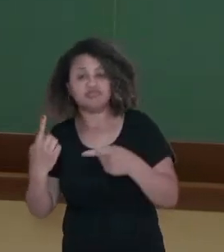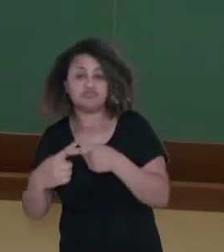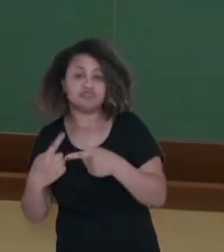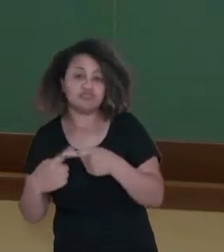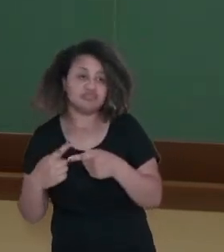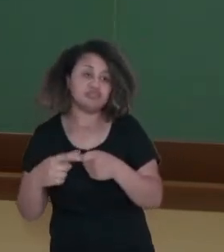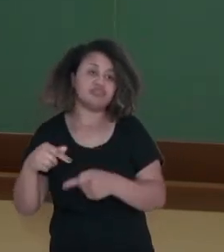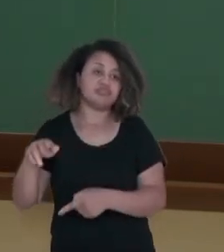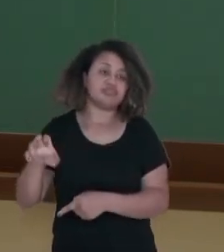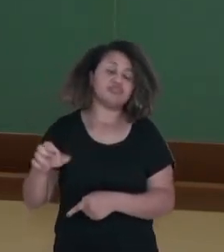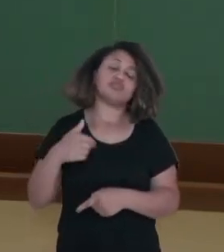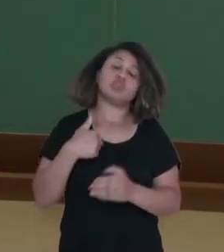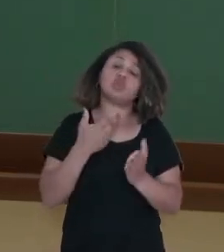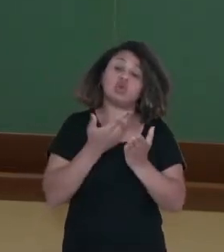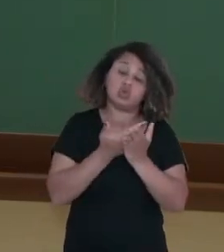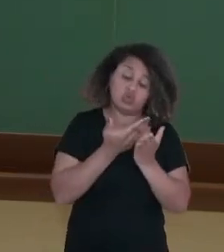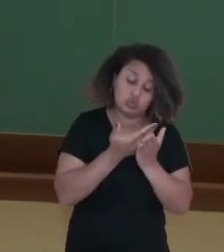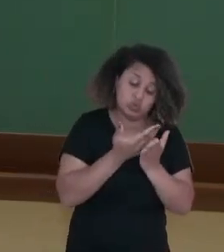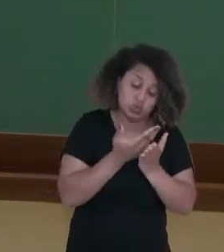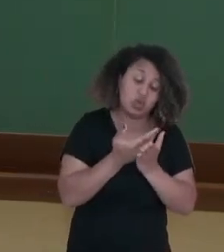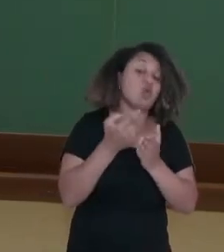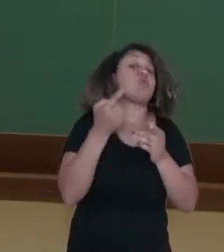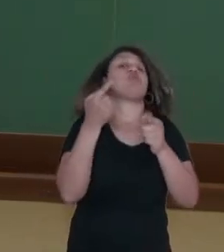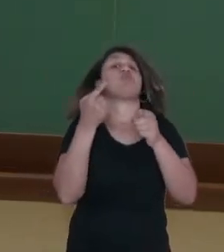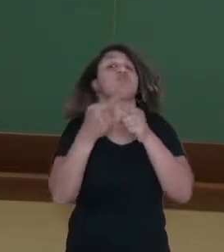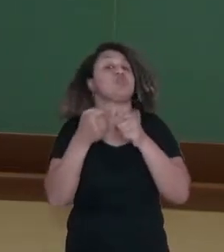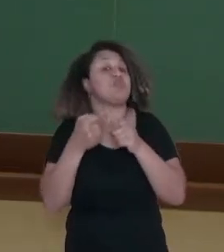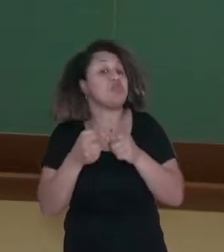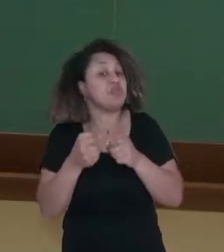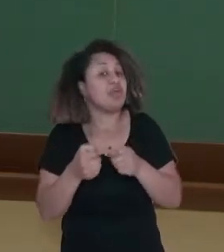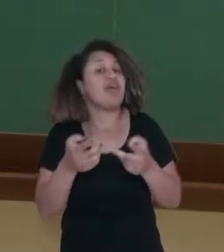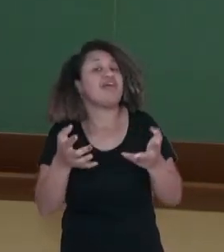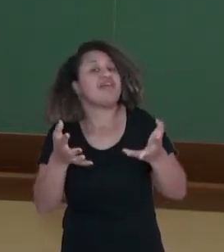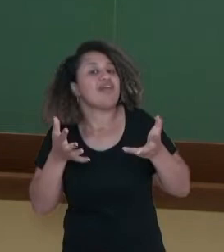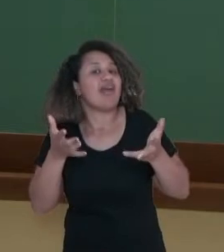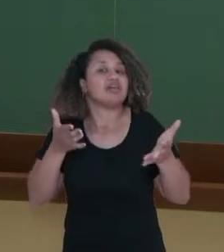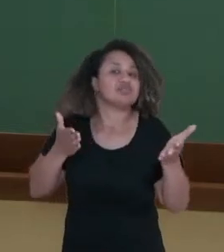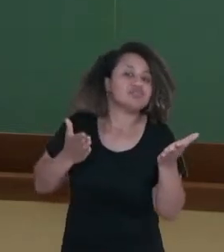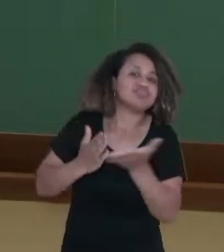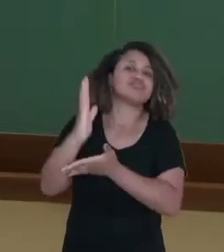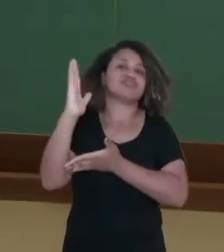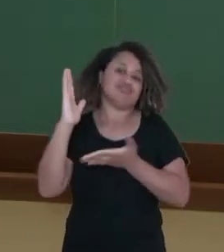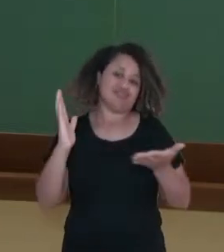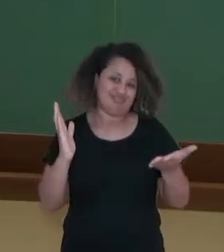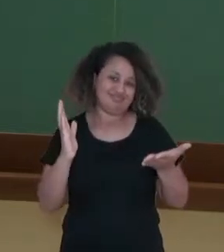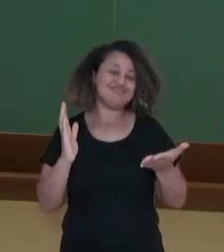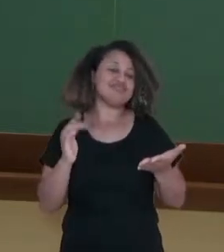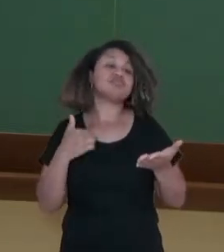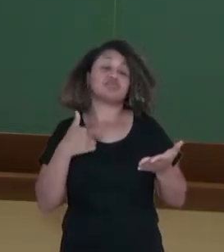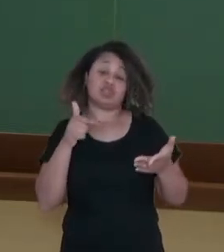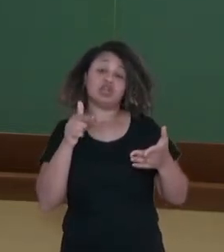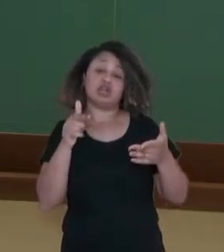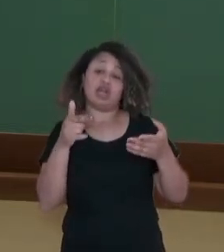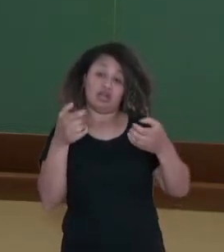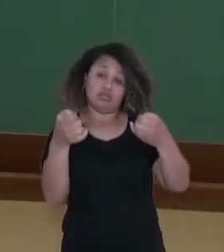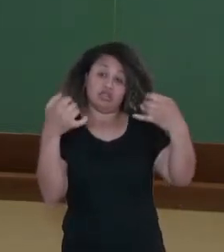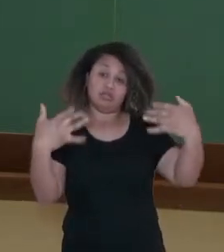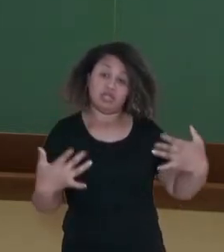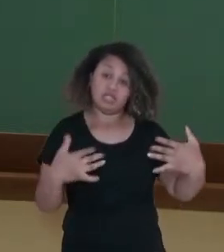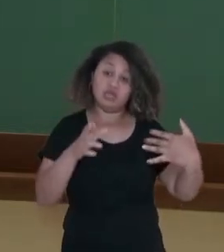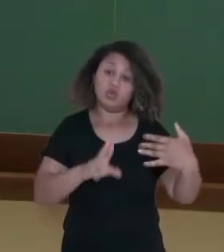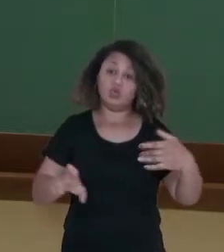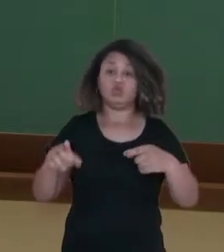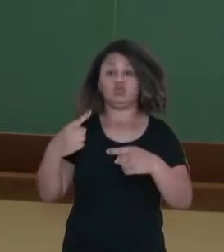exemplo. Estudei porque quero passar de ano. Olha uma explicação usando o porquê. Então, essas são